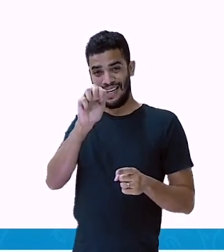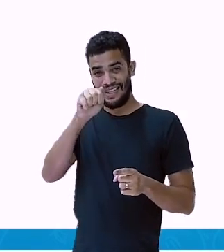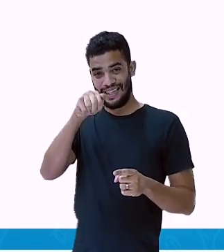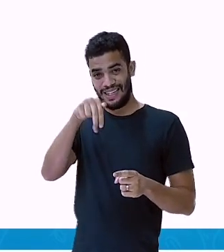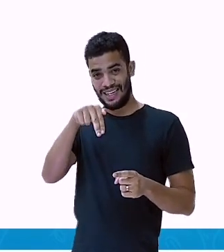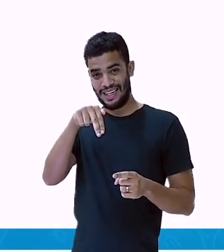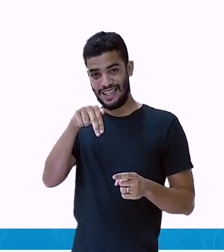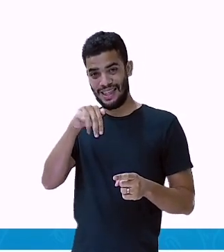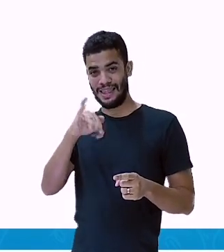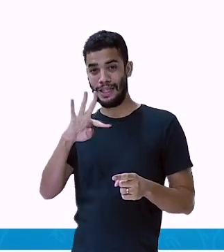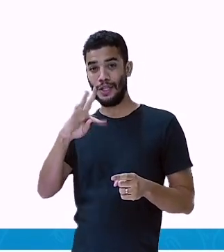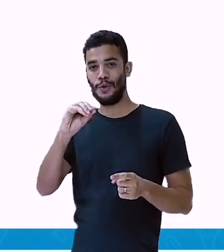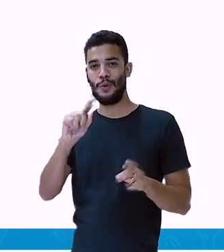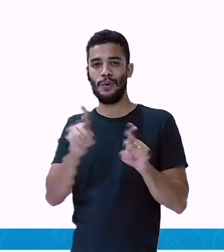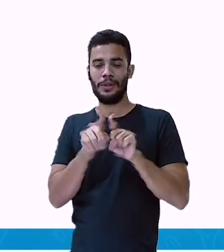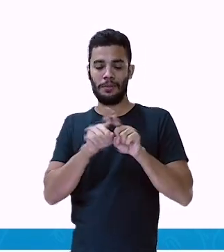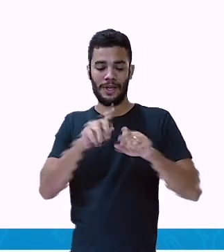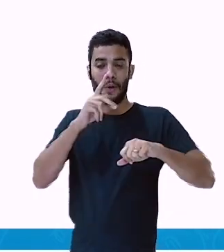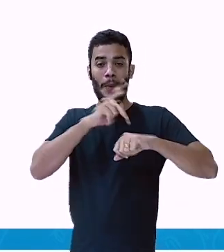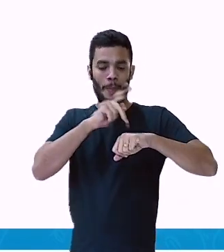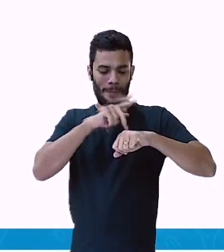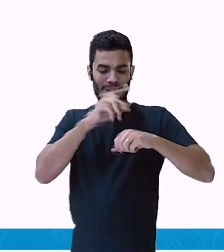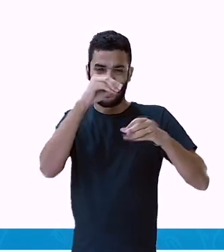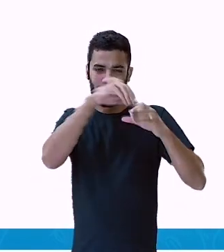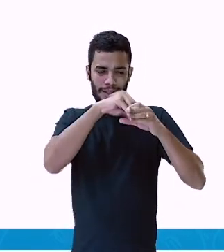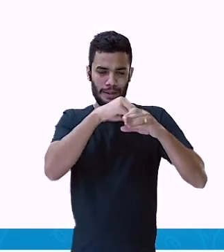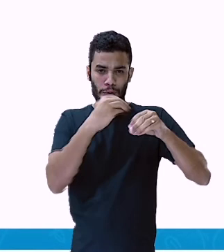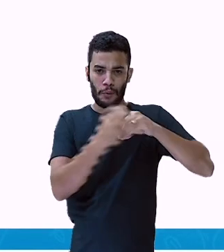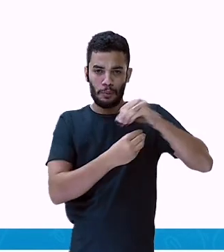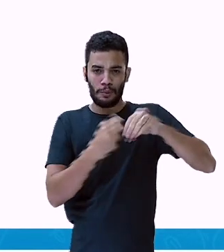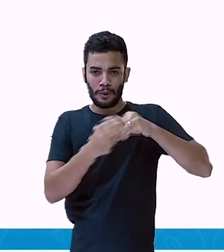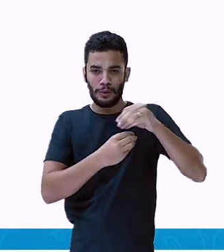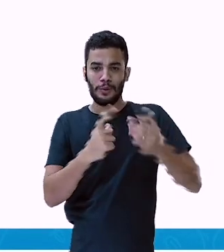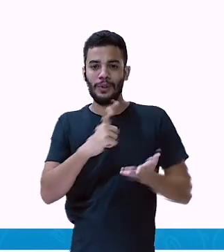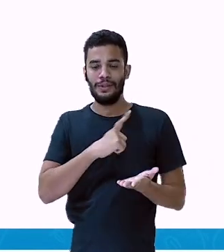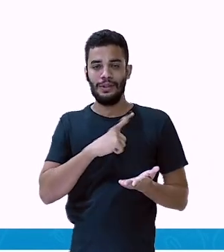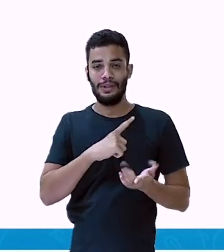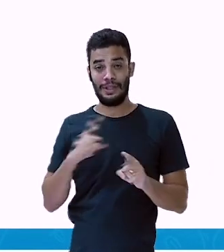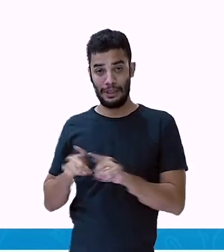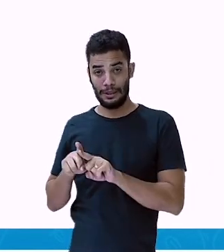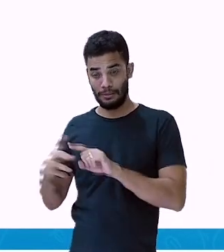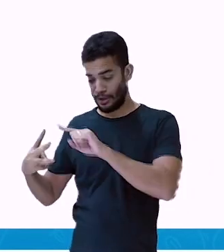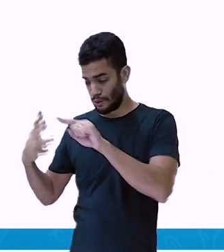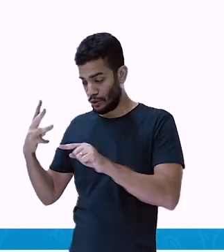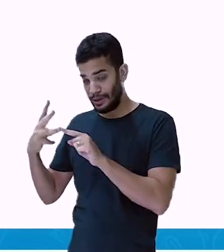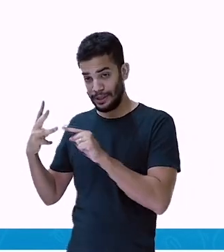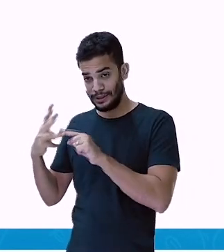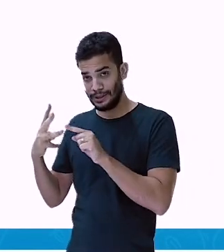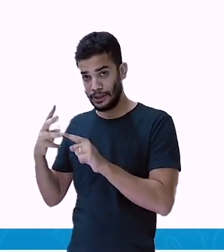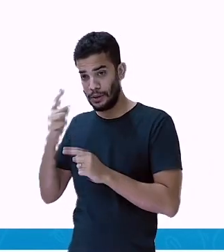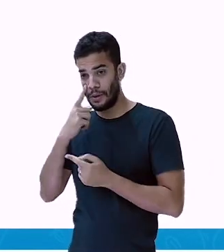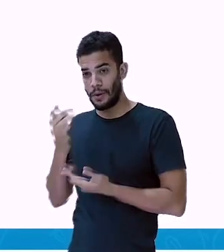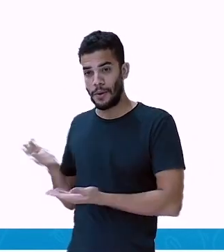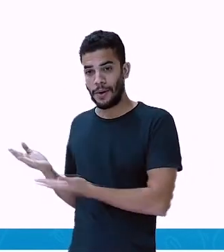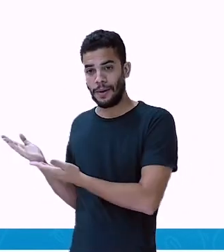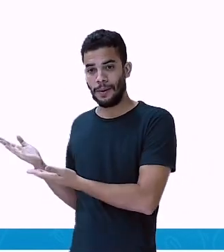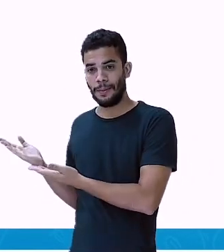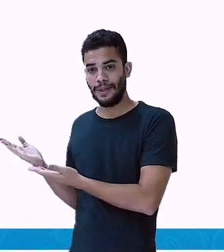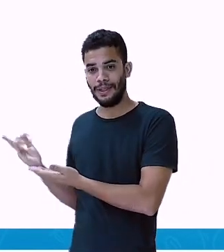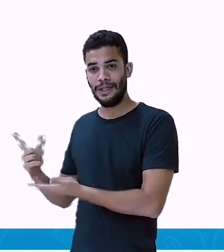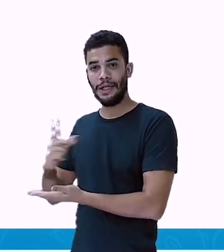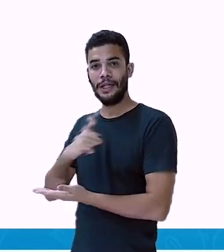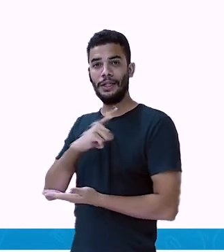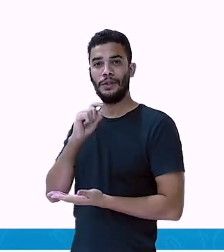percebe colorações distintas. É mistura heterogênea. E aqui, ó, peguei a